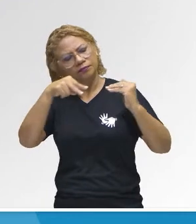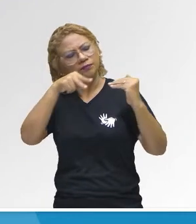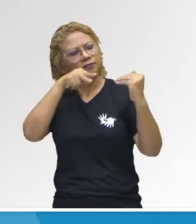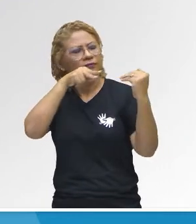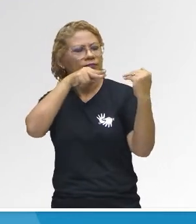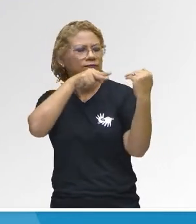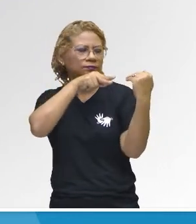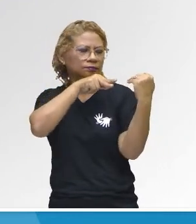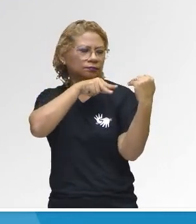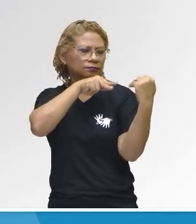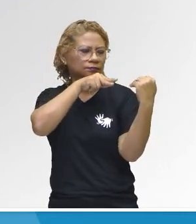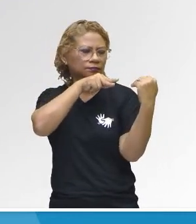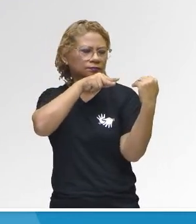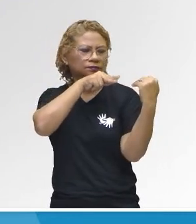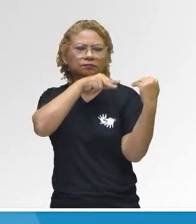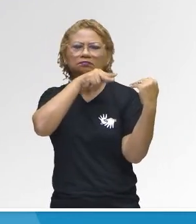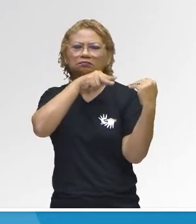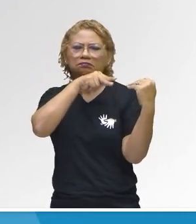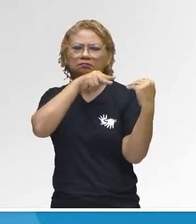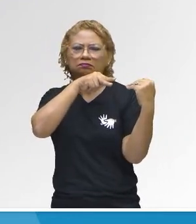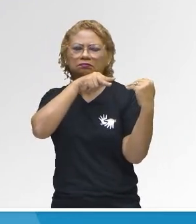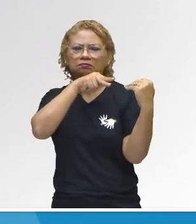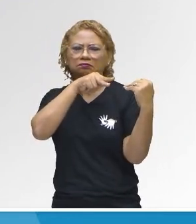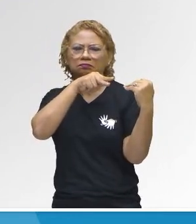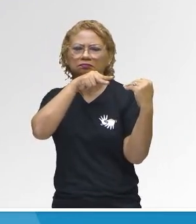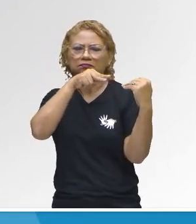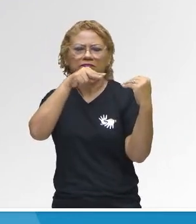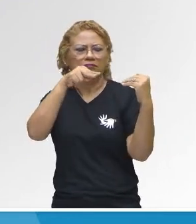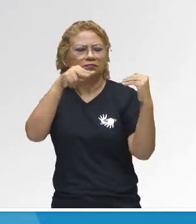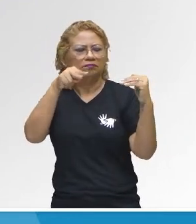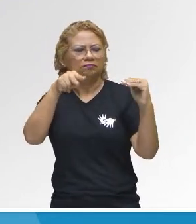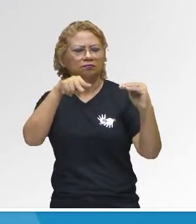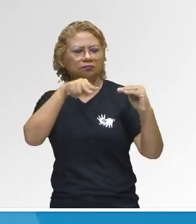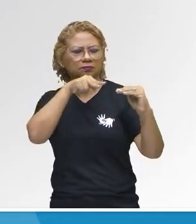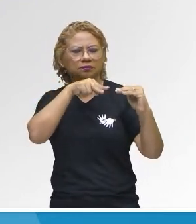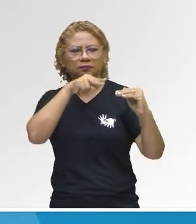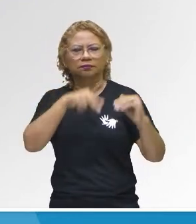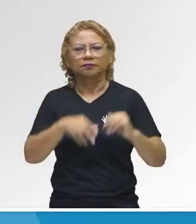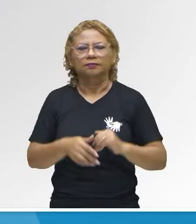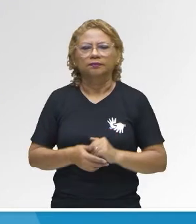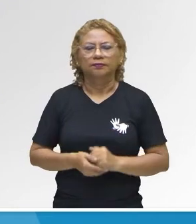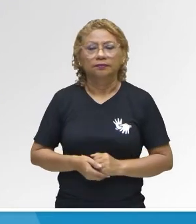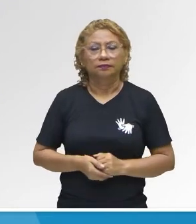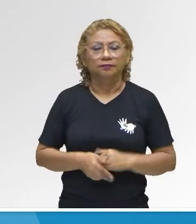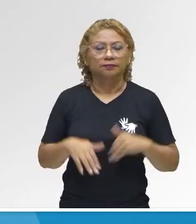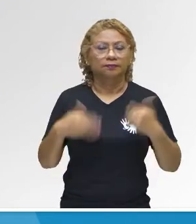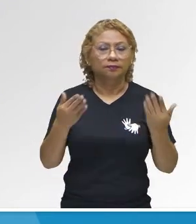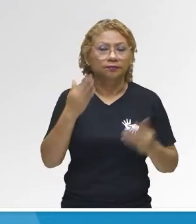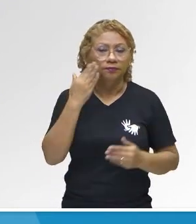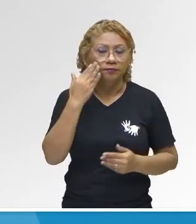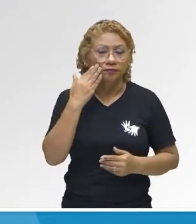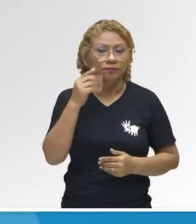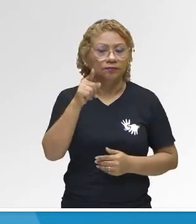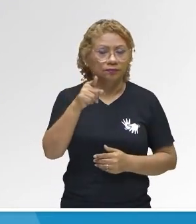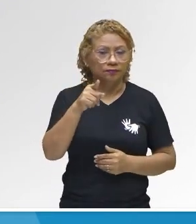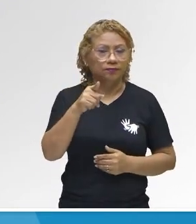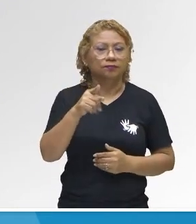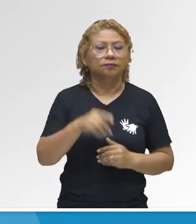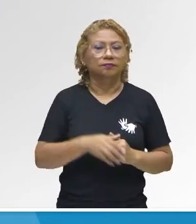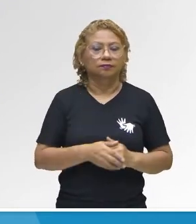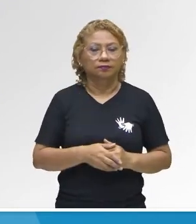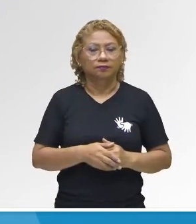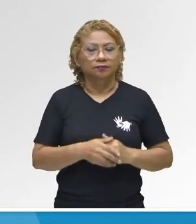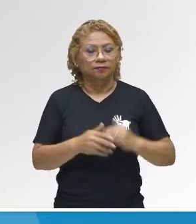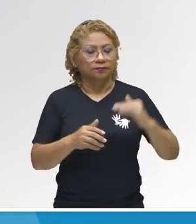com a régua, fica bem direitinho, né? Eu vou fazer aqui mais ou menos só para a gente ter uma noção. Então vejam que eu consegui projetar a sombra